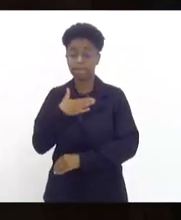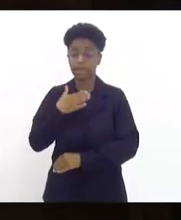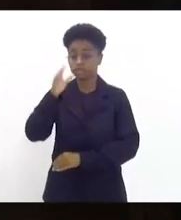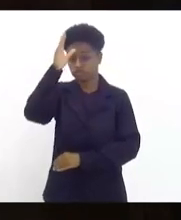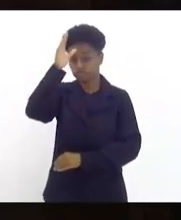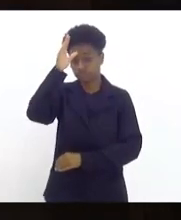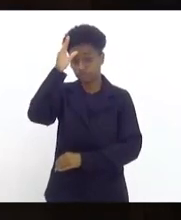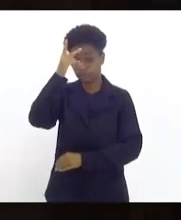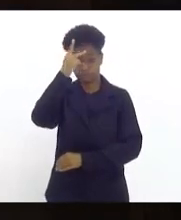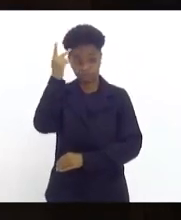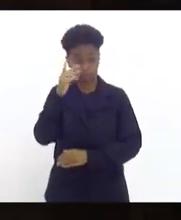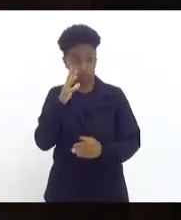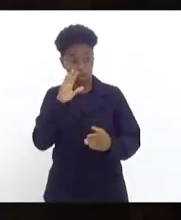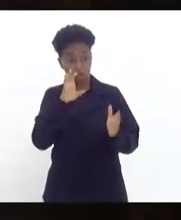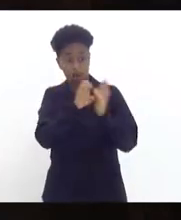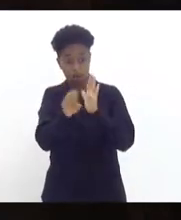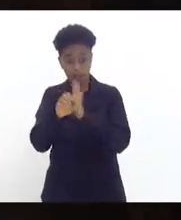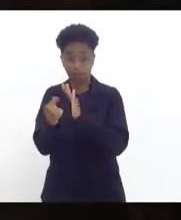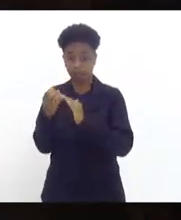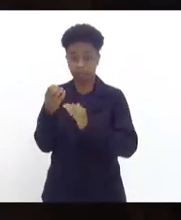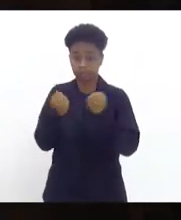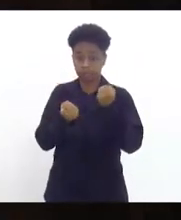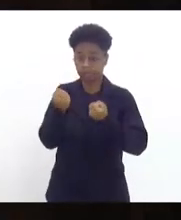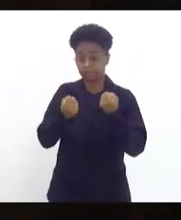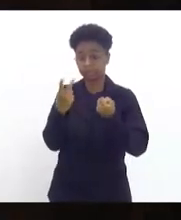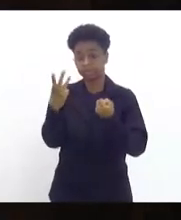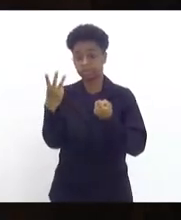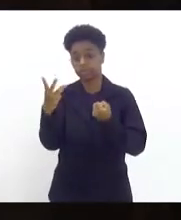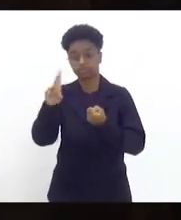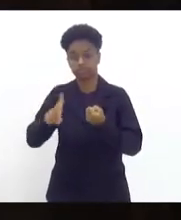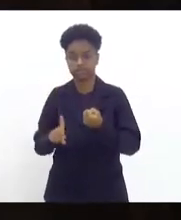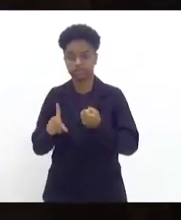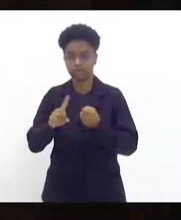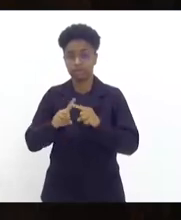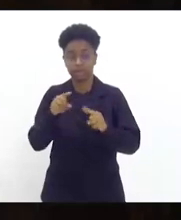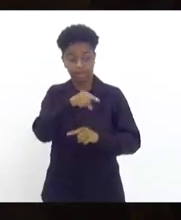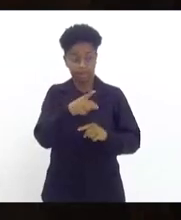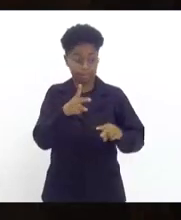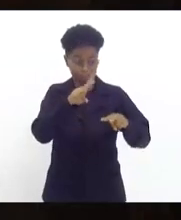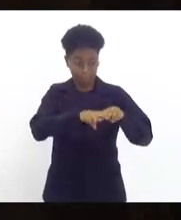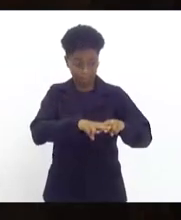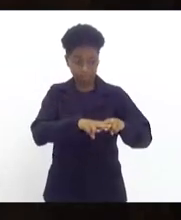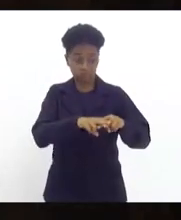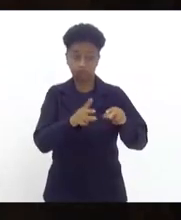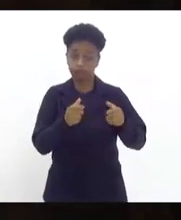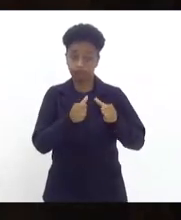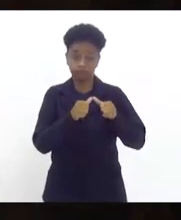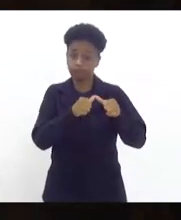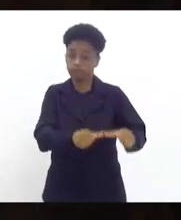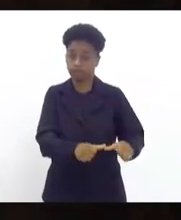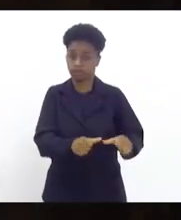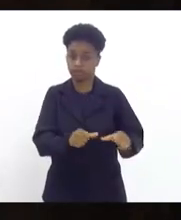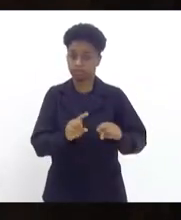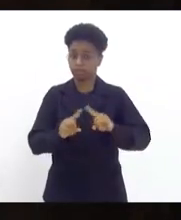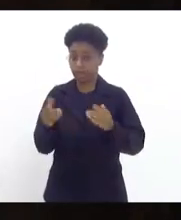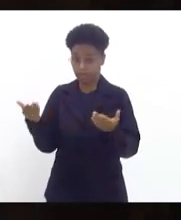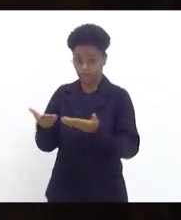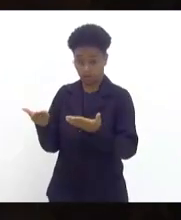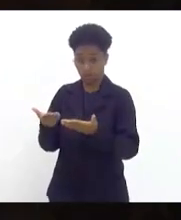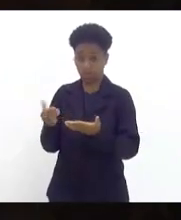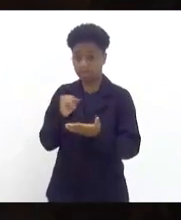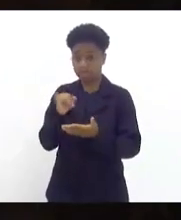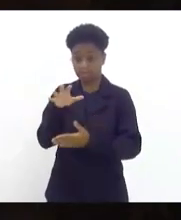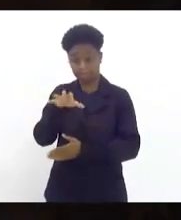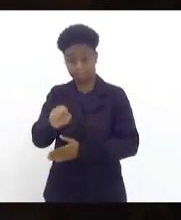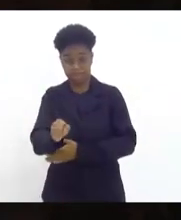vezes só que o cara quando era pego era preso agora se o cara for pego ele passa uma